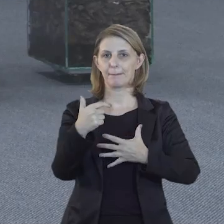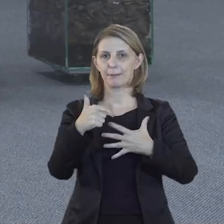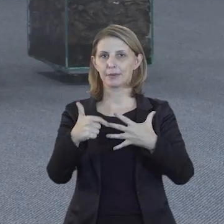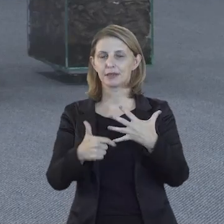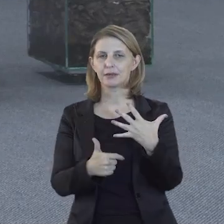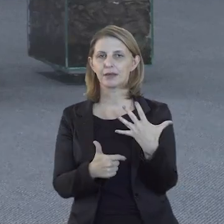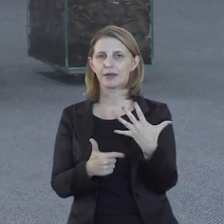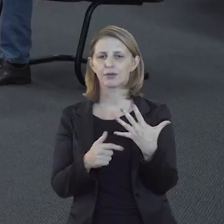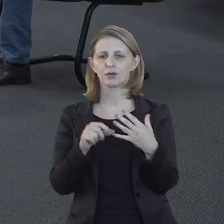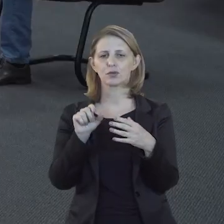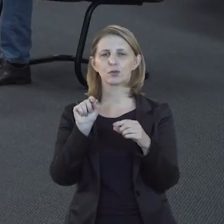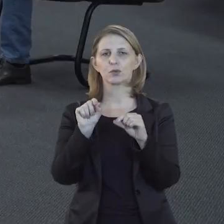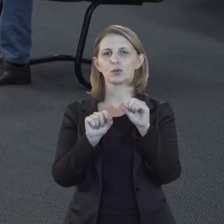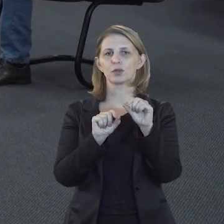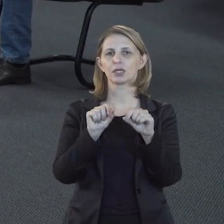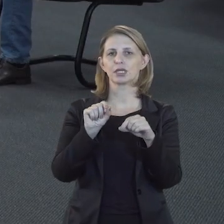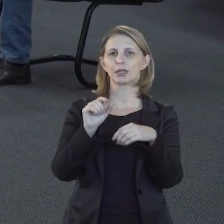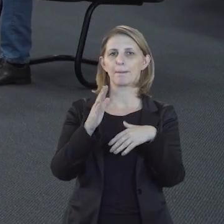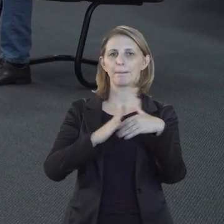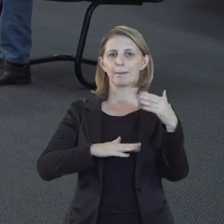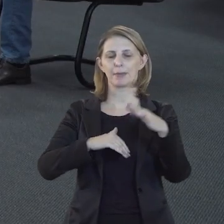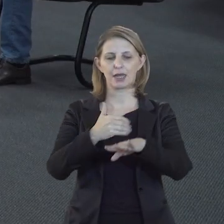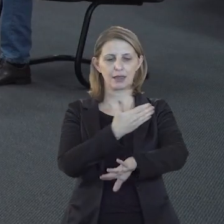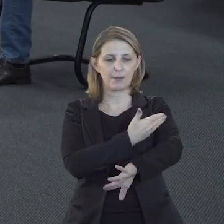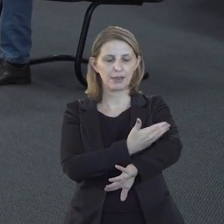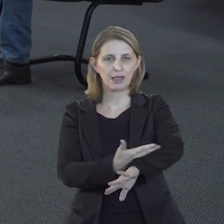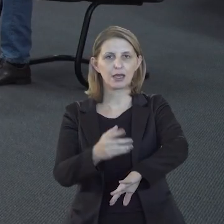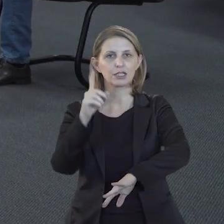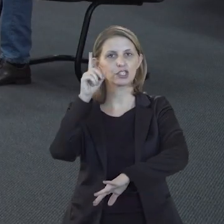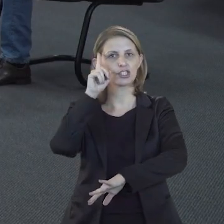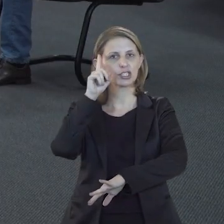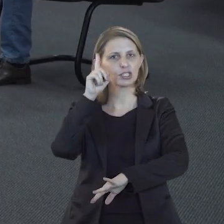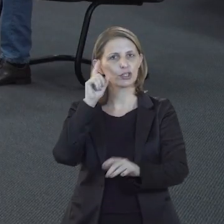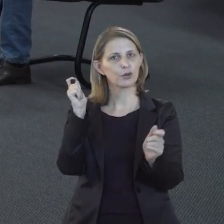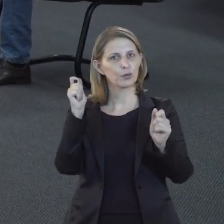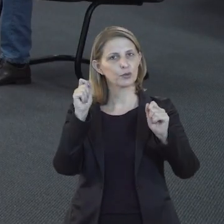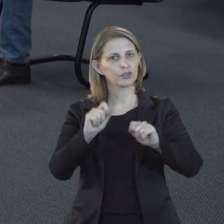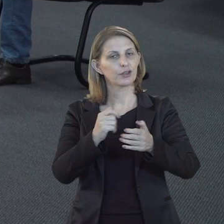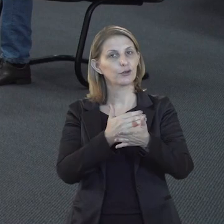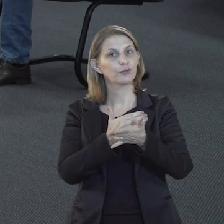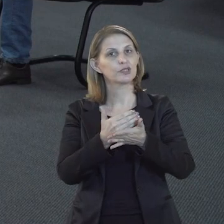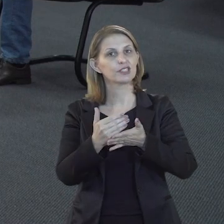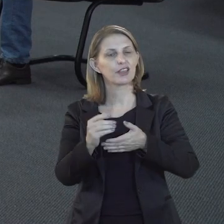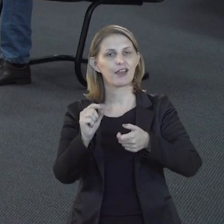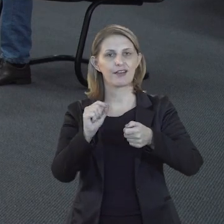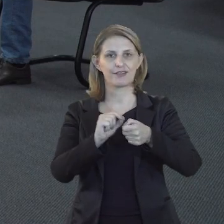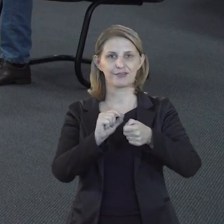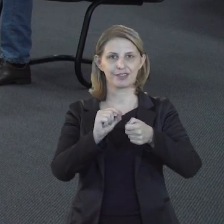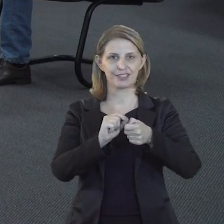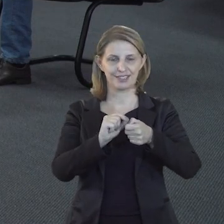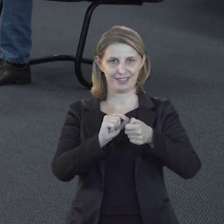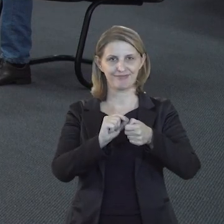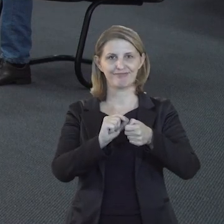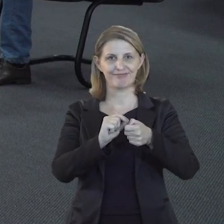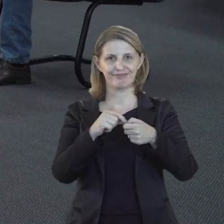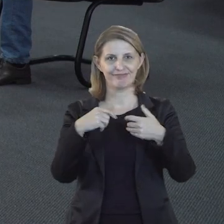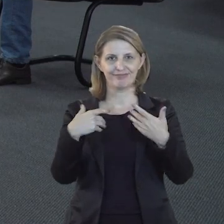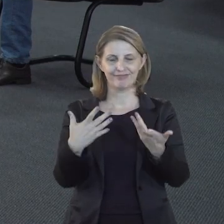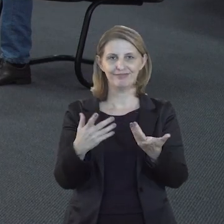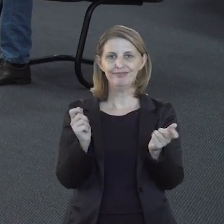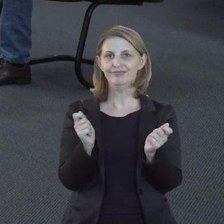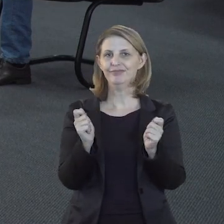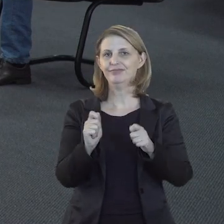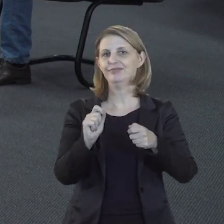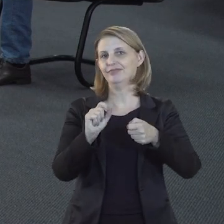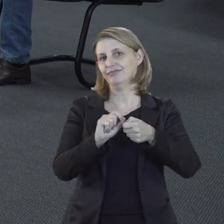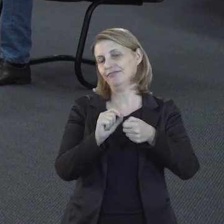das habilidades, né? Que ferramentas práticas de hábitos diários a gente poderia começar a